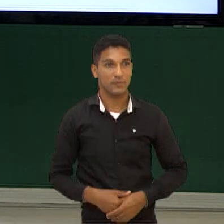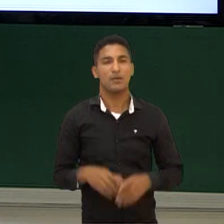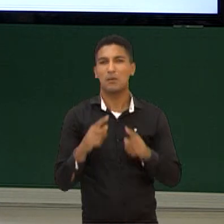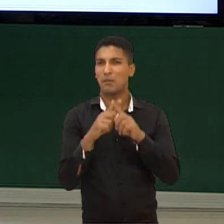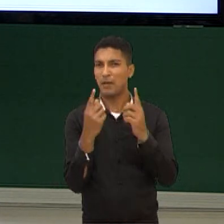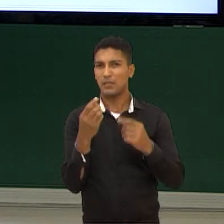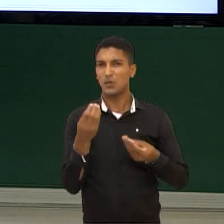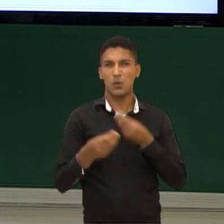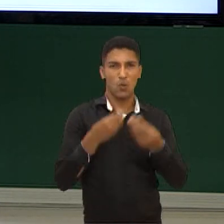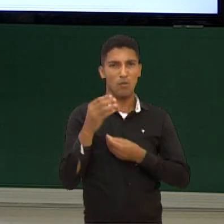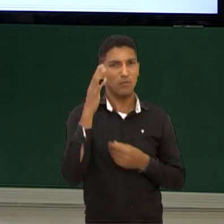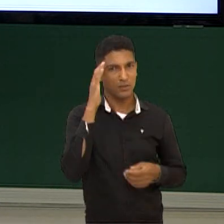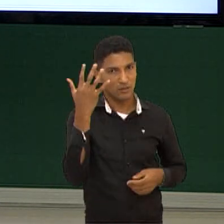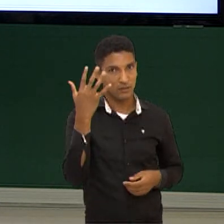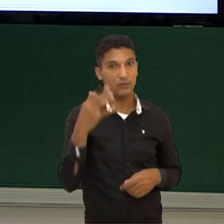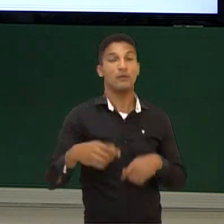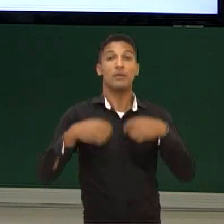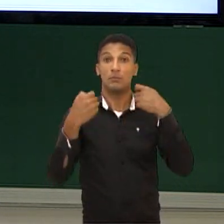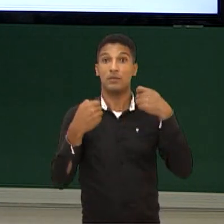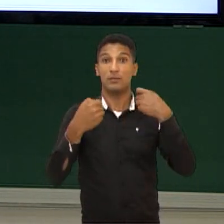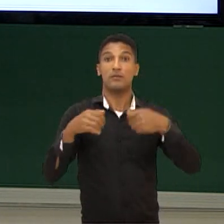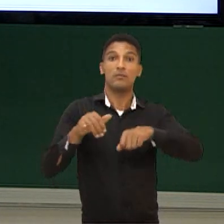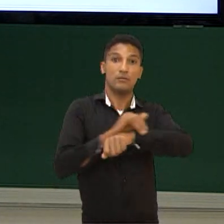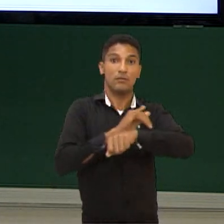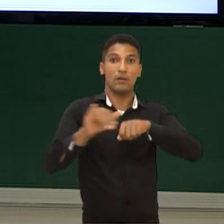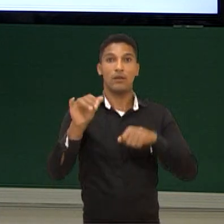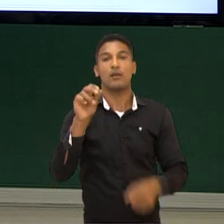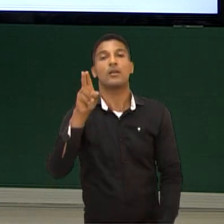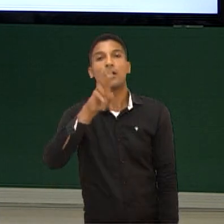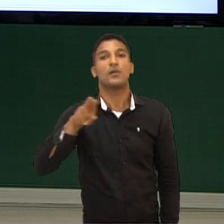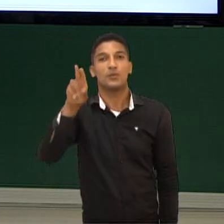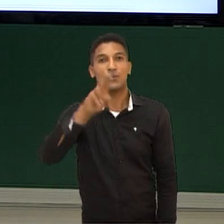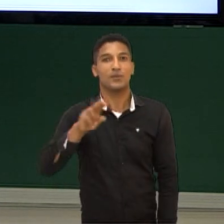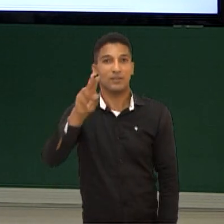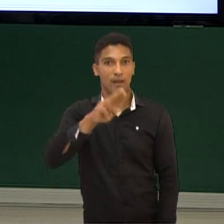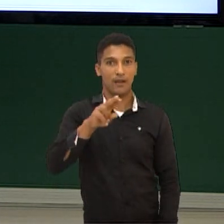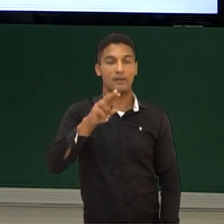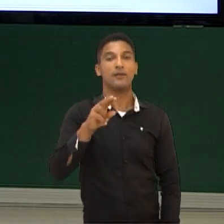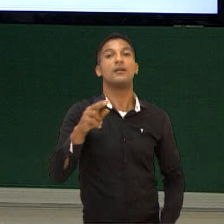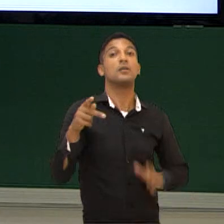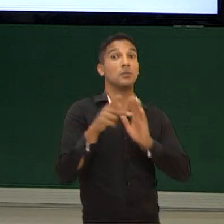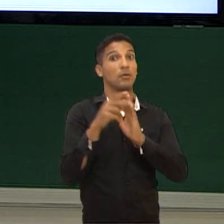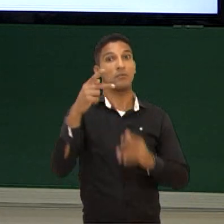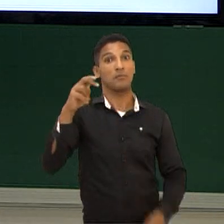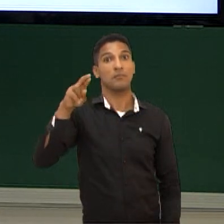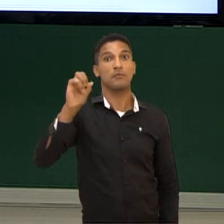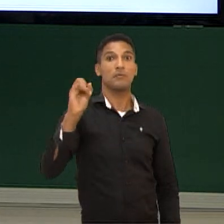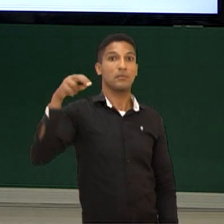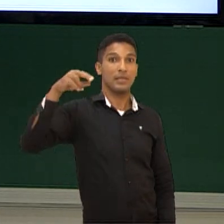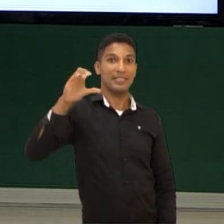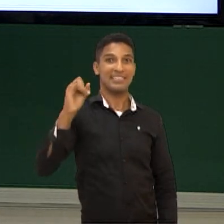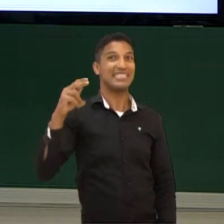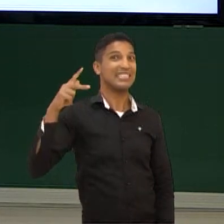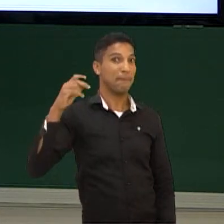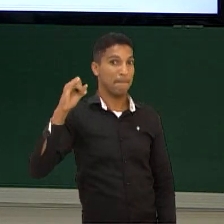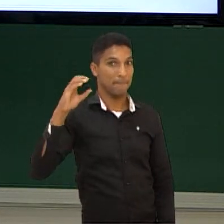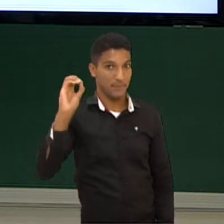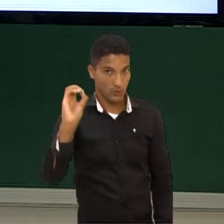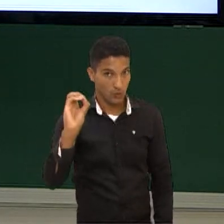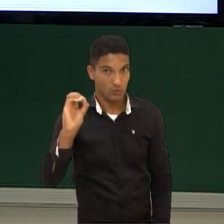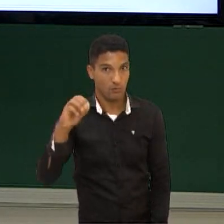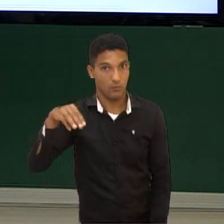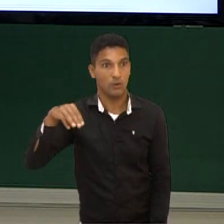princípio multiplicativo. Vamos lá? Primeiro, vamos juntar tudo que é comum. Pensando na nossa